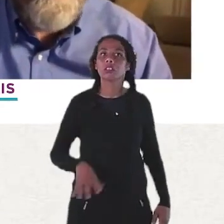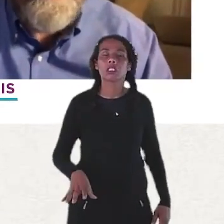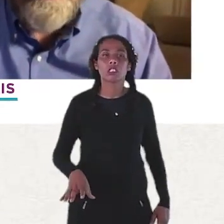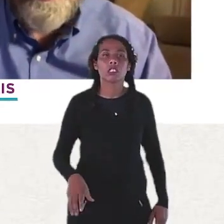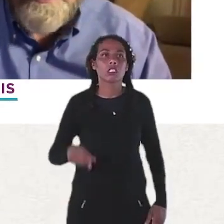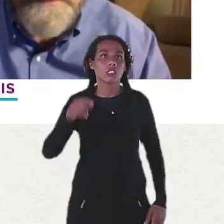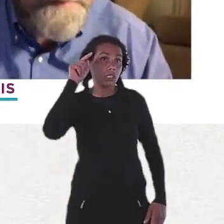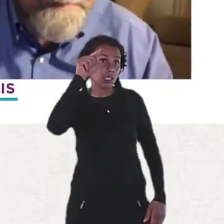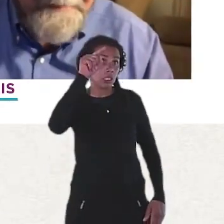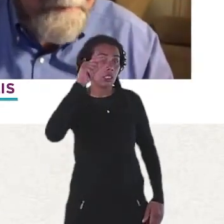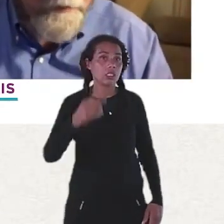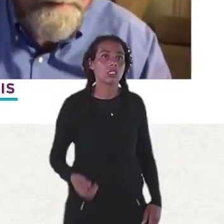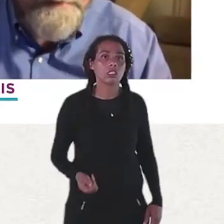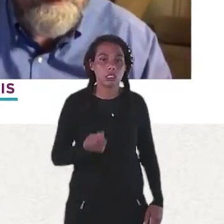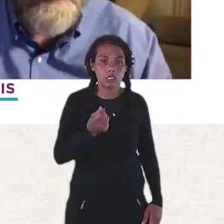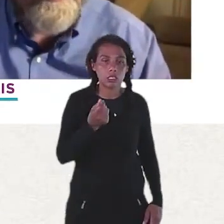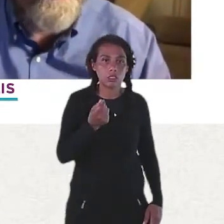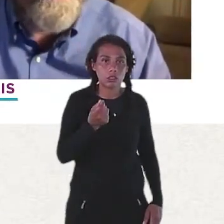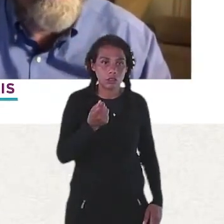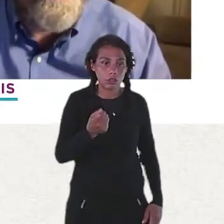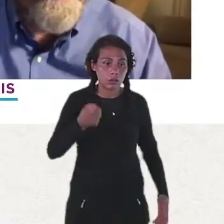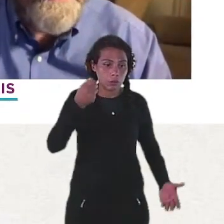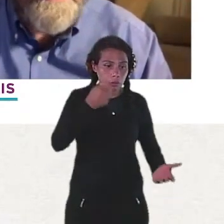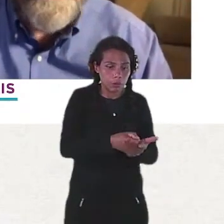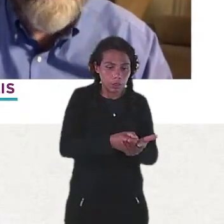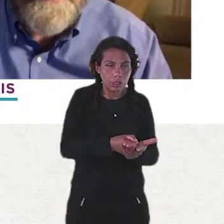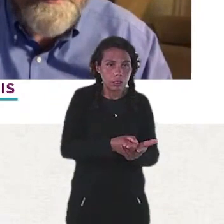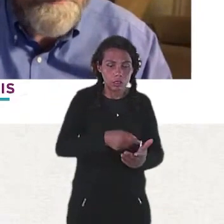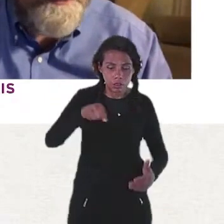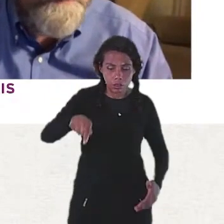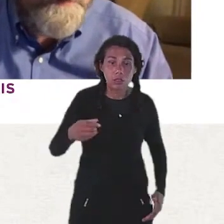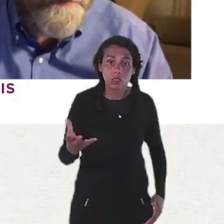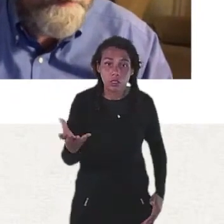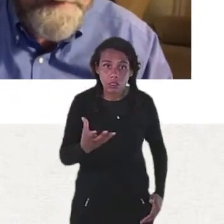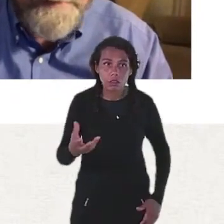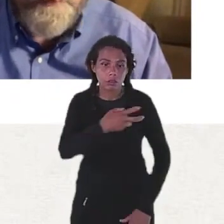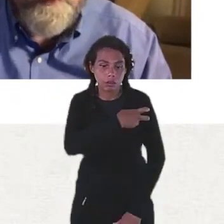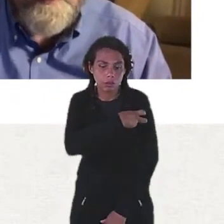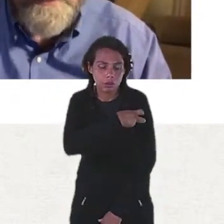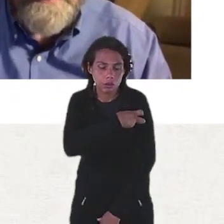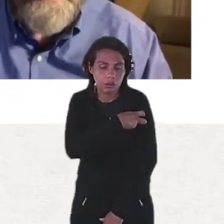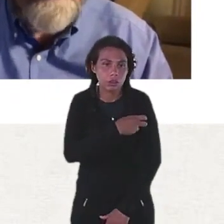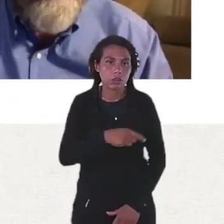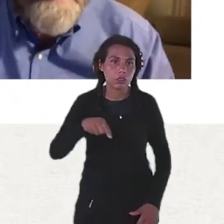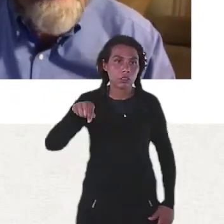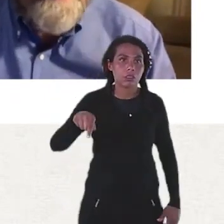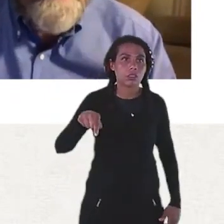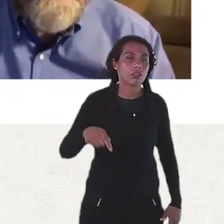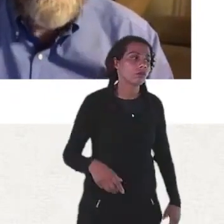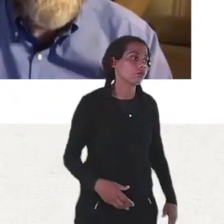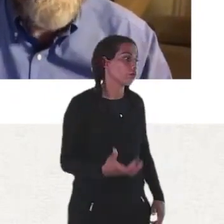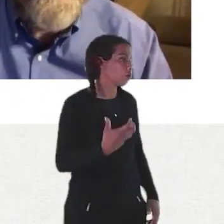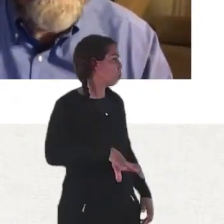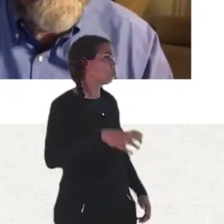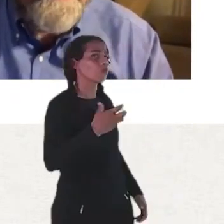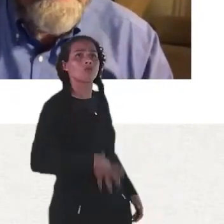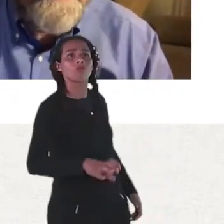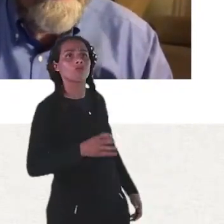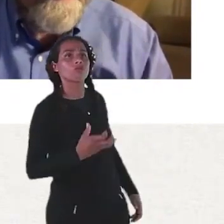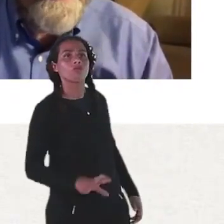então, e os shopping centers estão lotados, os eventos esportivos estão lotados. Eu fiquei abismado com